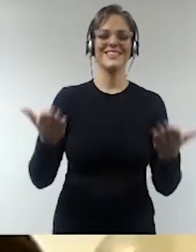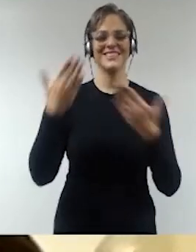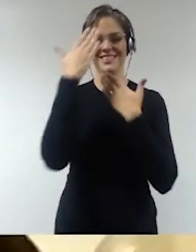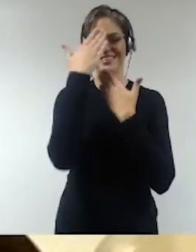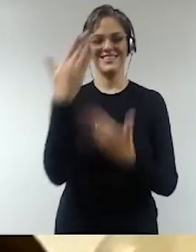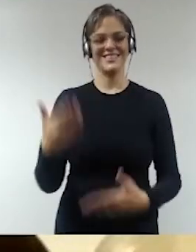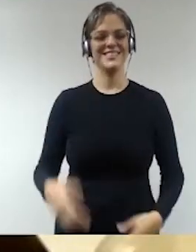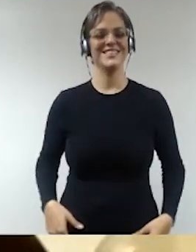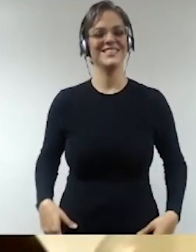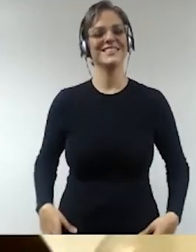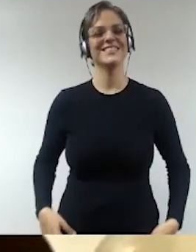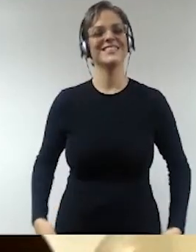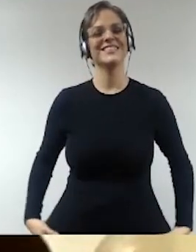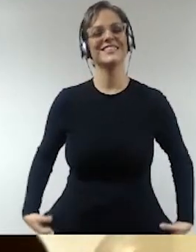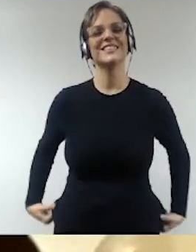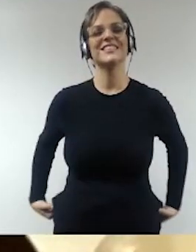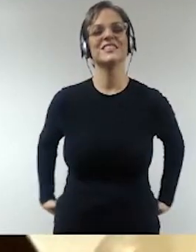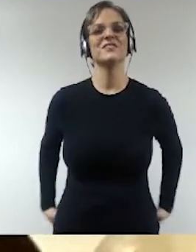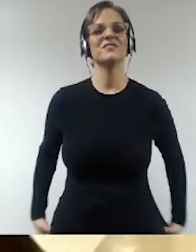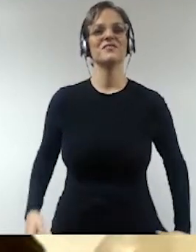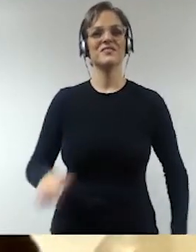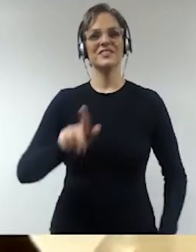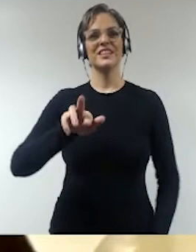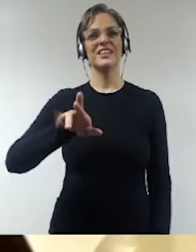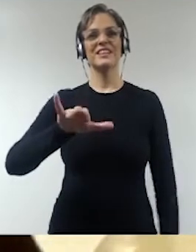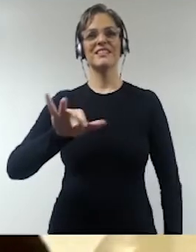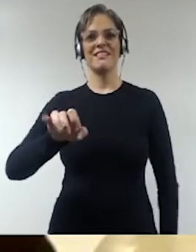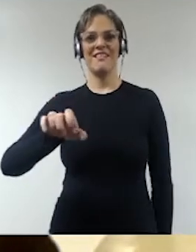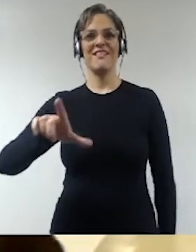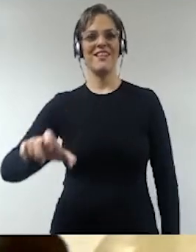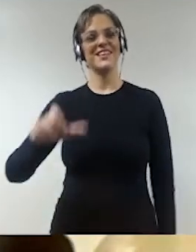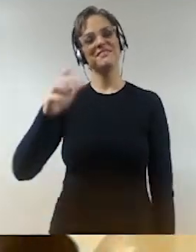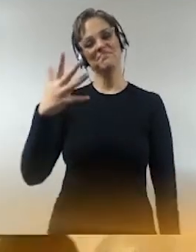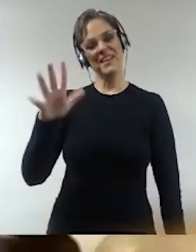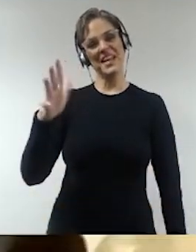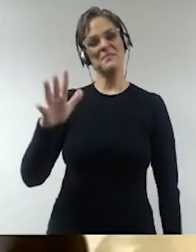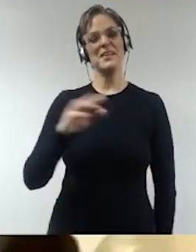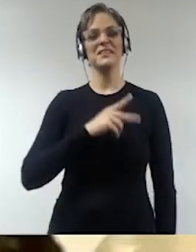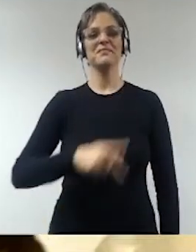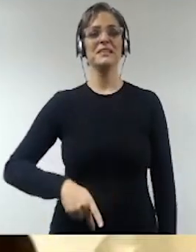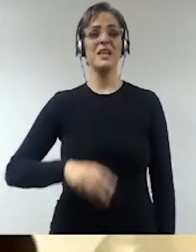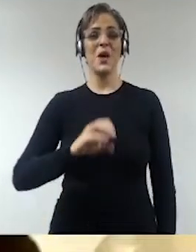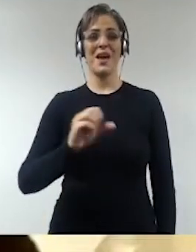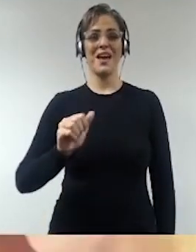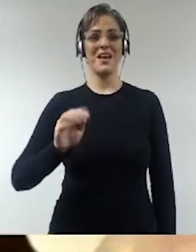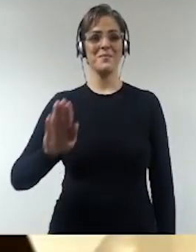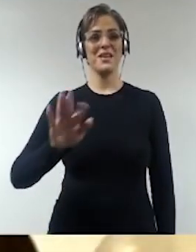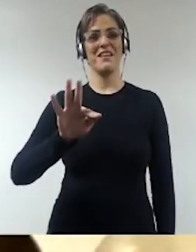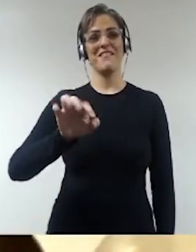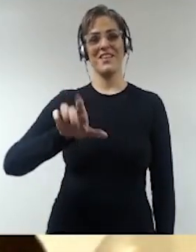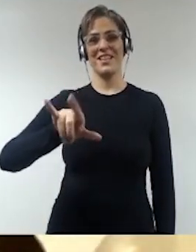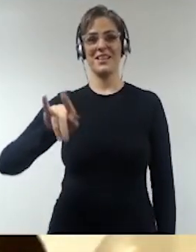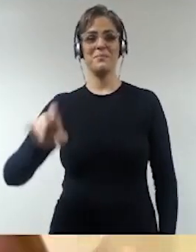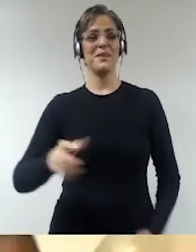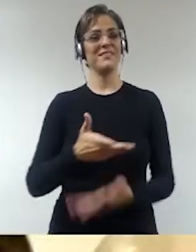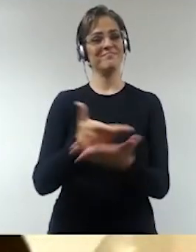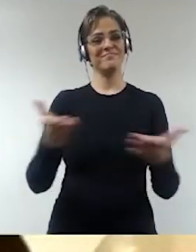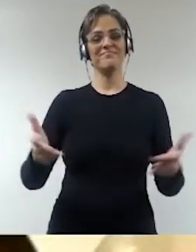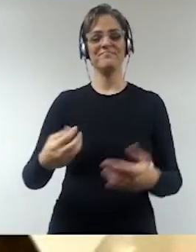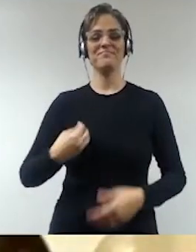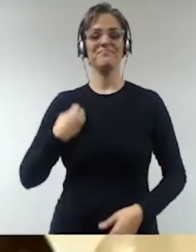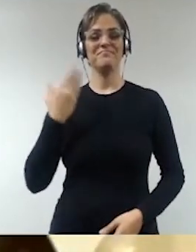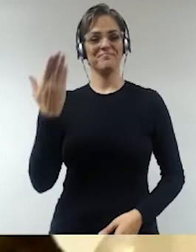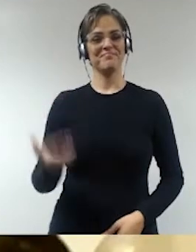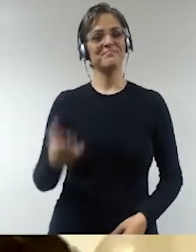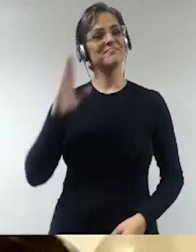doutora Graciele. Gostaria, antes de mais nada, de parabenizar o presidente da OAB, doutor Felipe Santa Cruz, os conselheiros, na sua